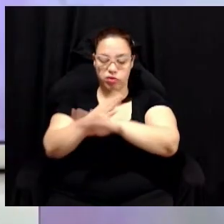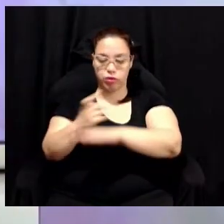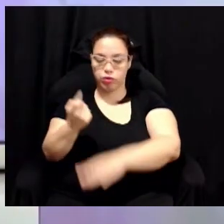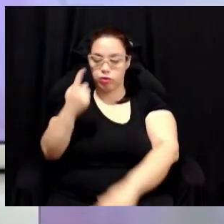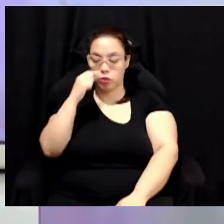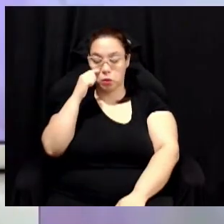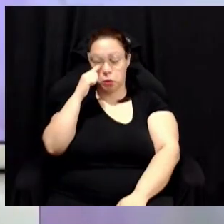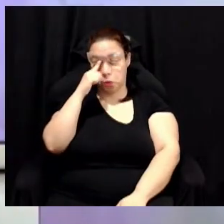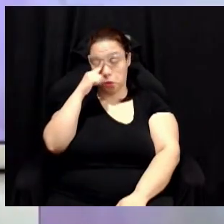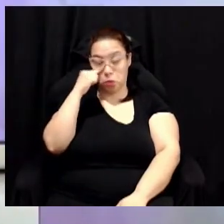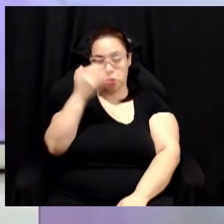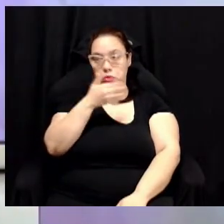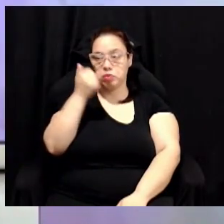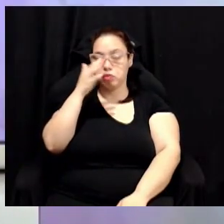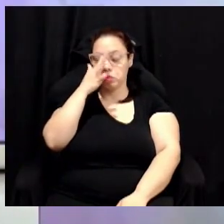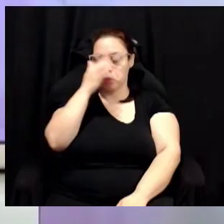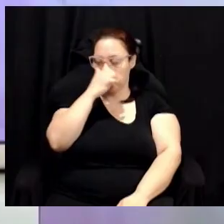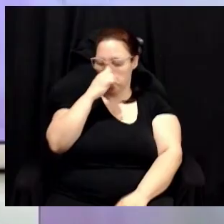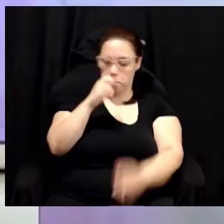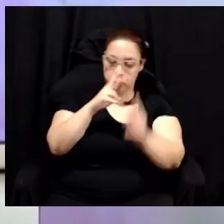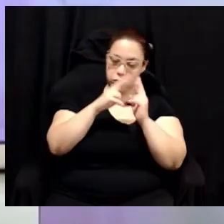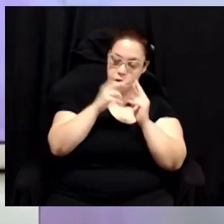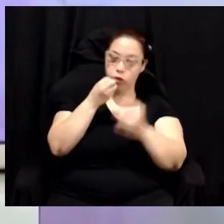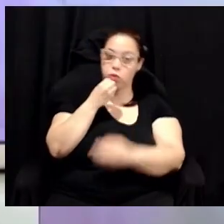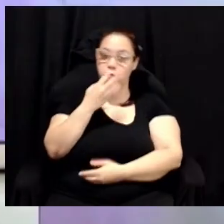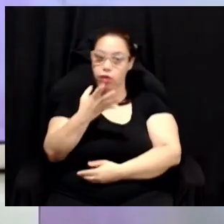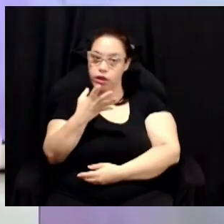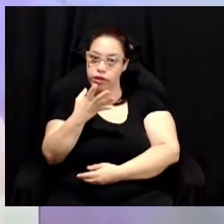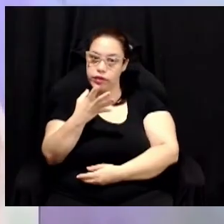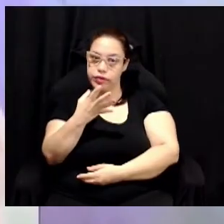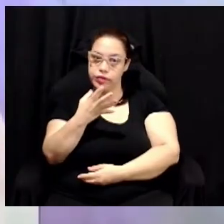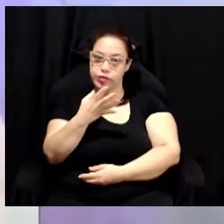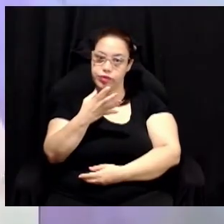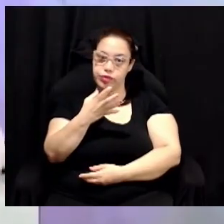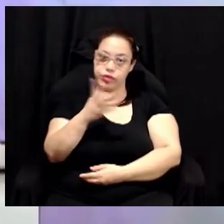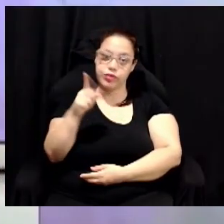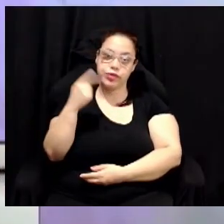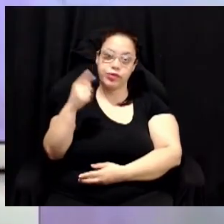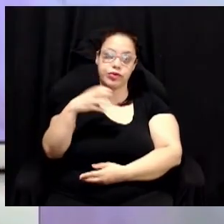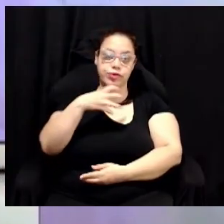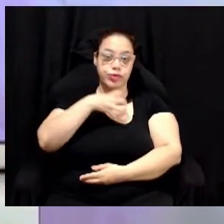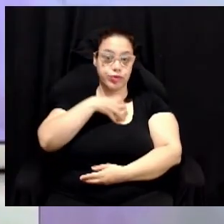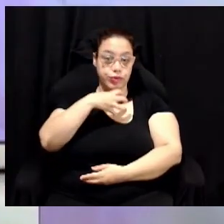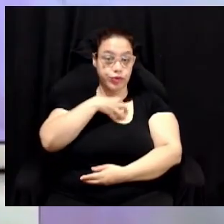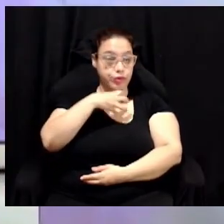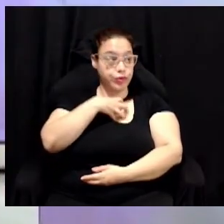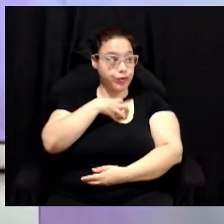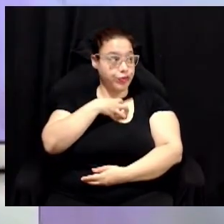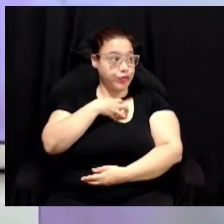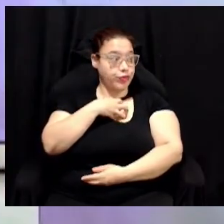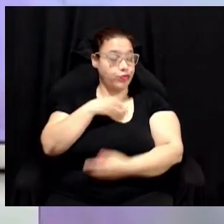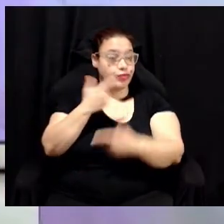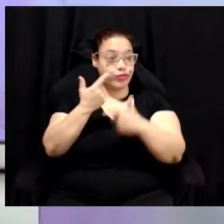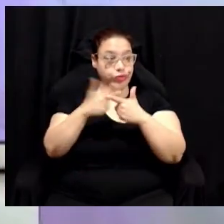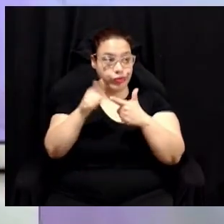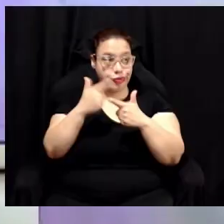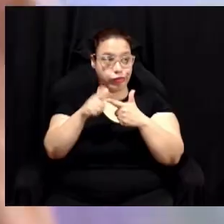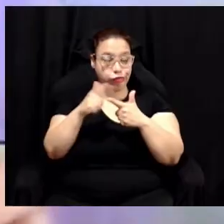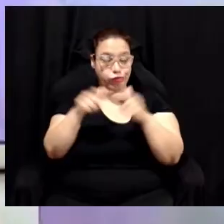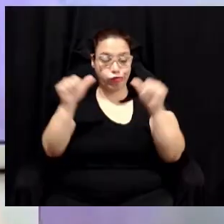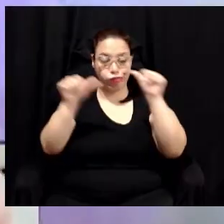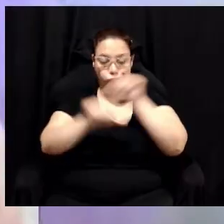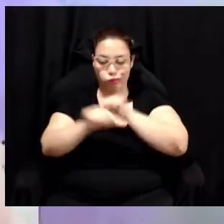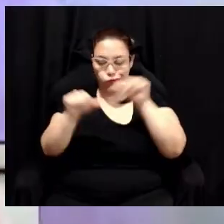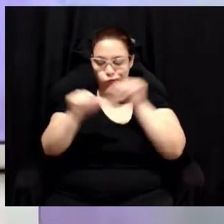primeiro ponto é melhorar o seu sono, se você não dorme bem. Porque aí, aqueles outros sintomas são a consequência da piora do seu